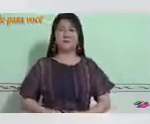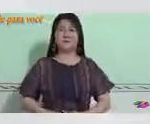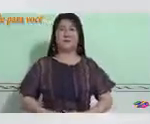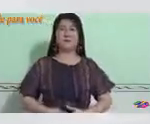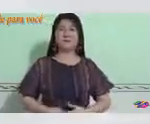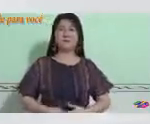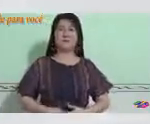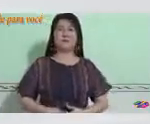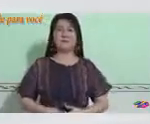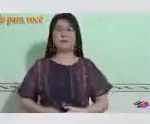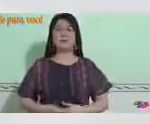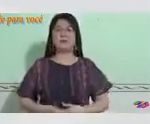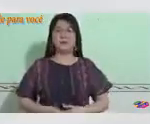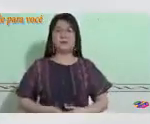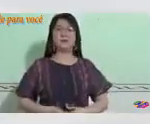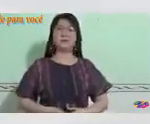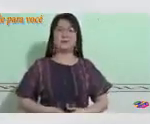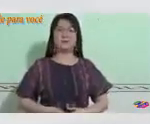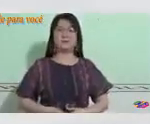Veja outros exemplos aqui.